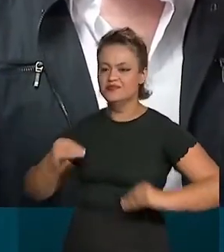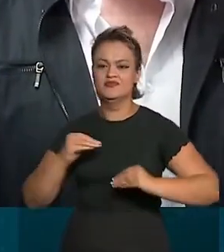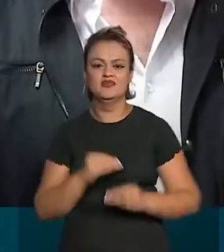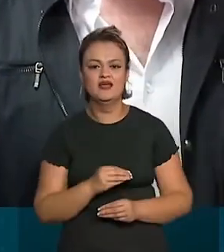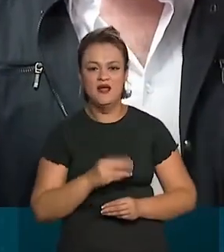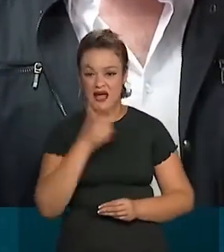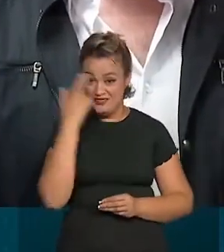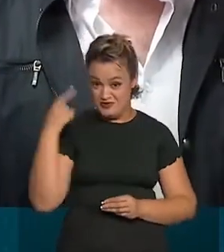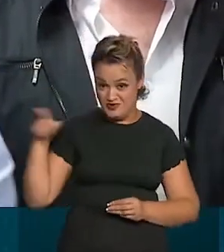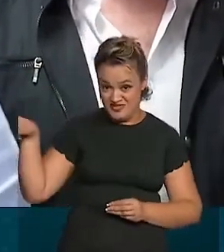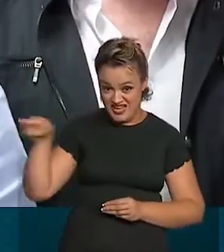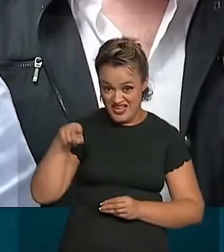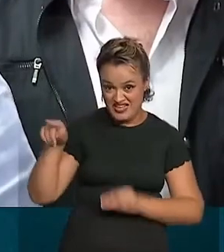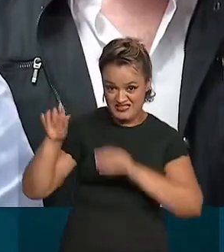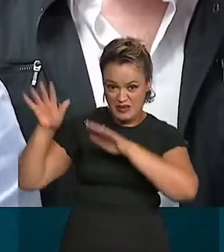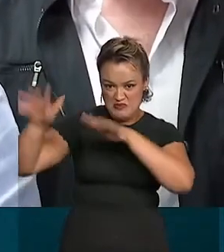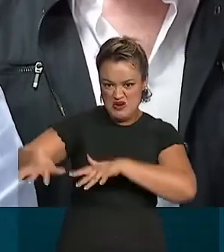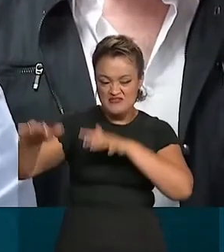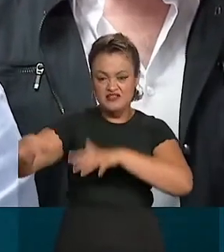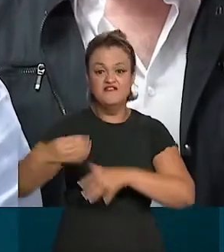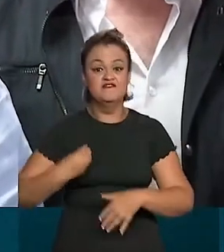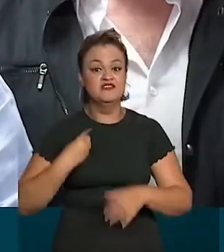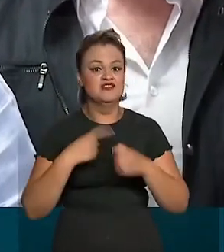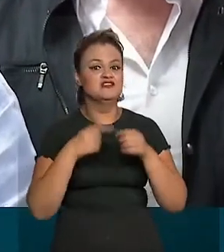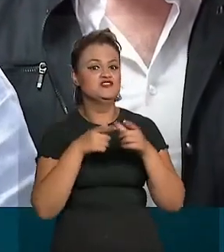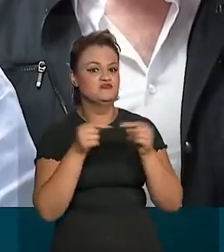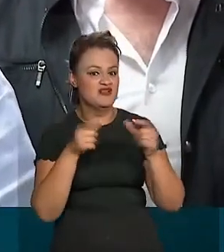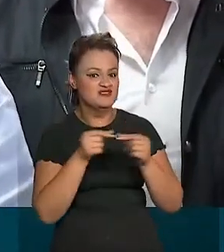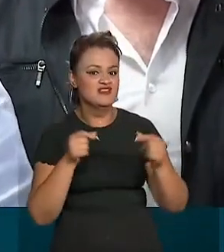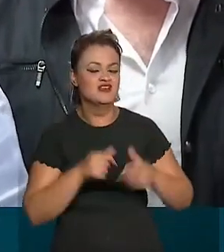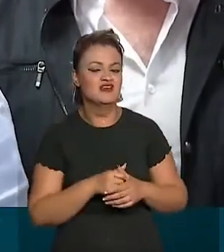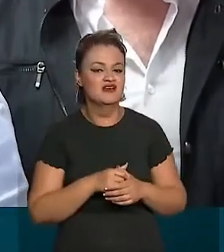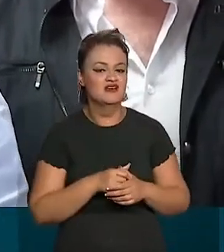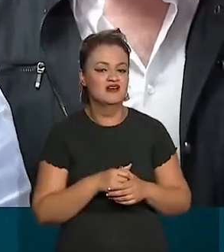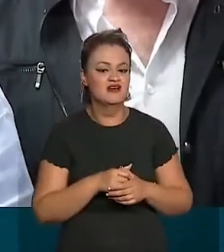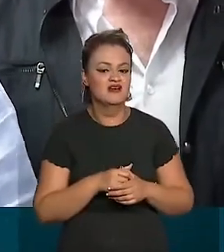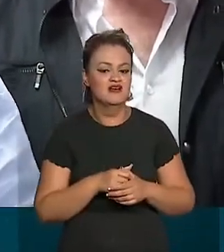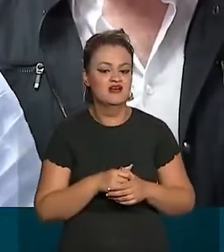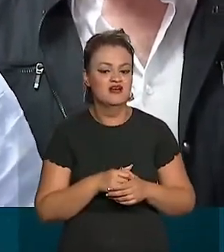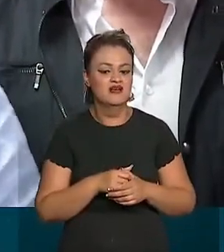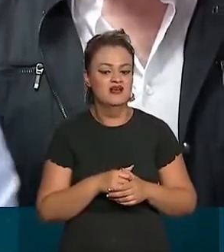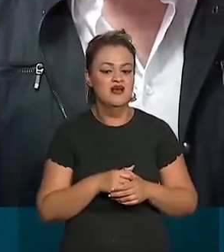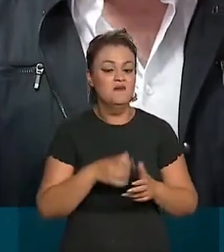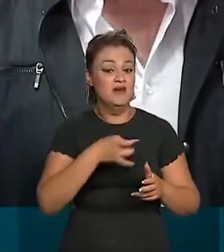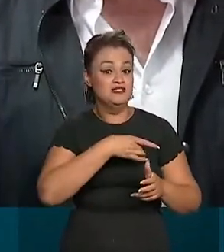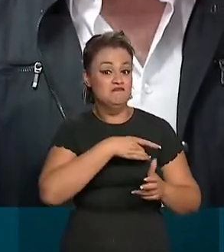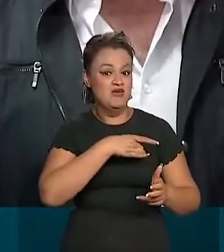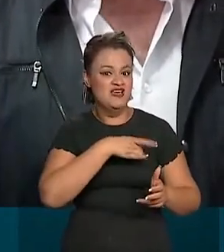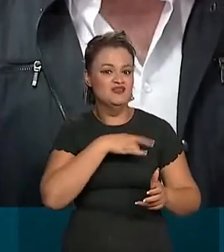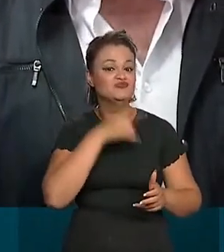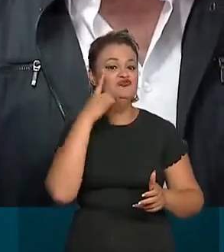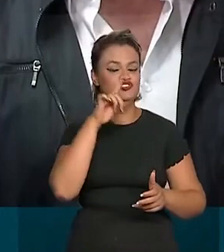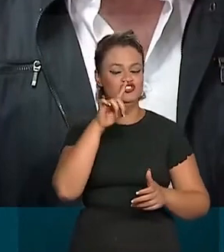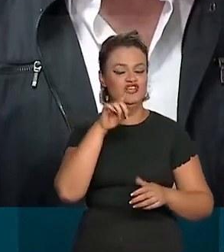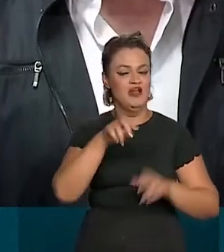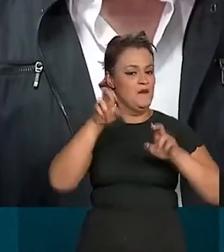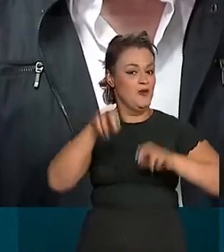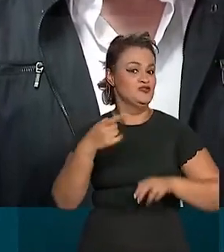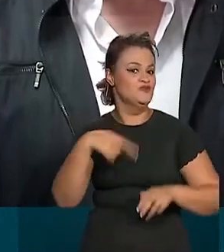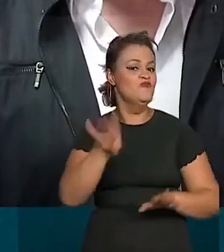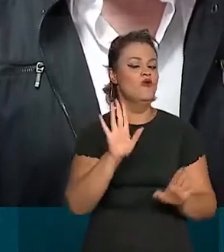em Brasília. E essa gente teve medo de descer a Brasília, com medo da multidão que estava lá para a posse.